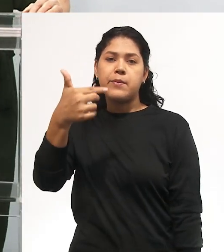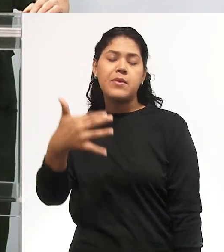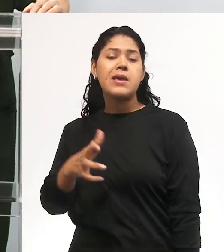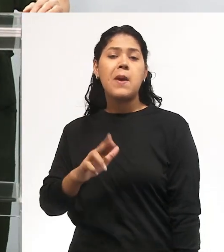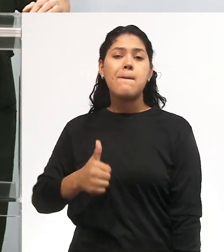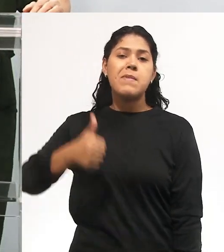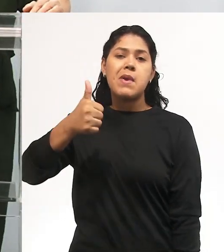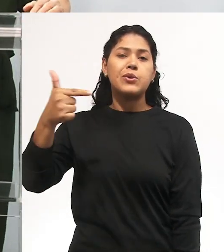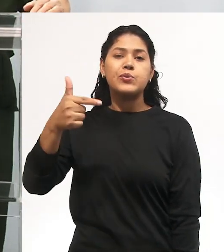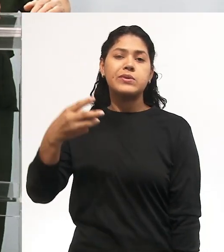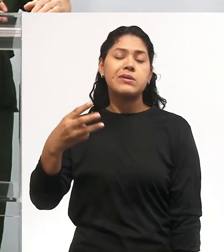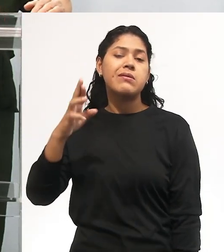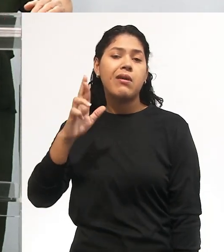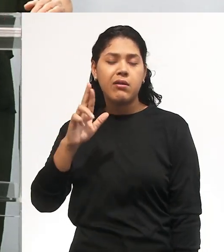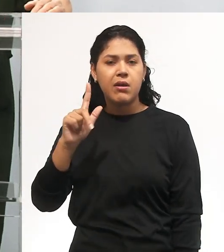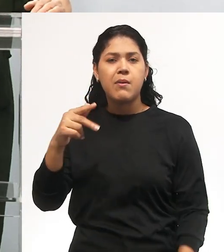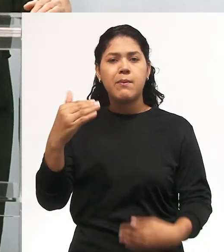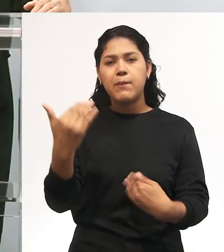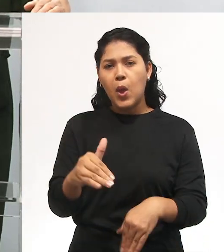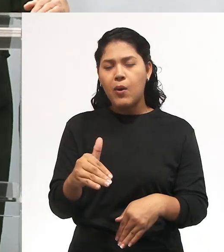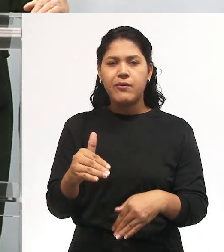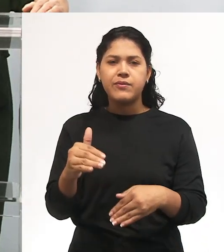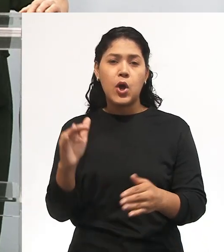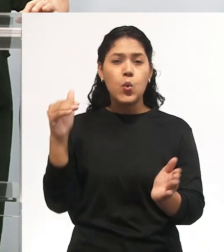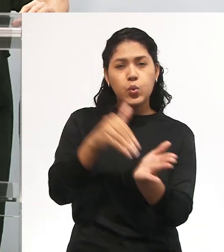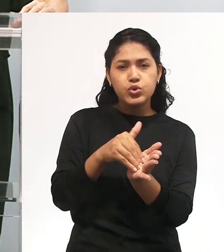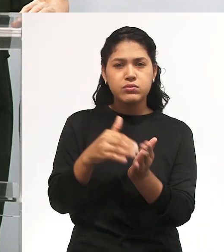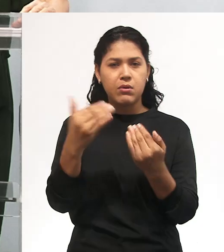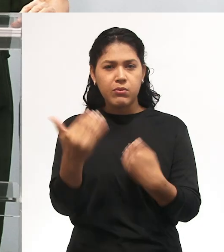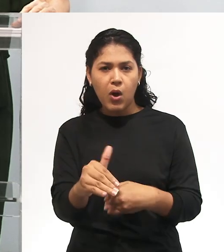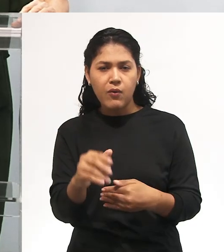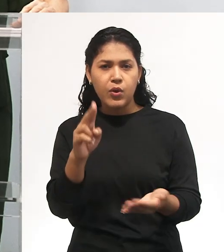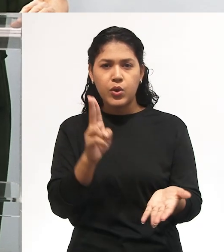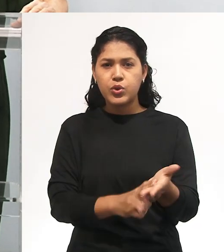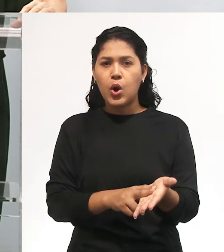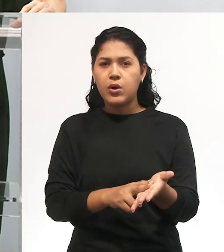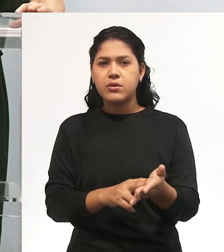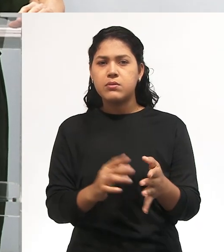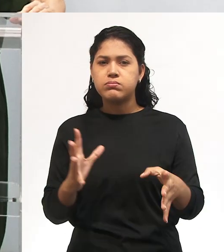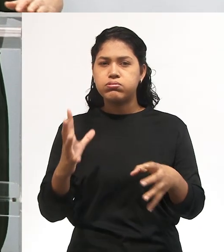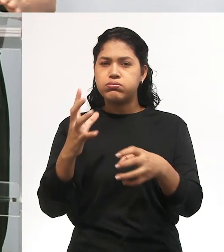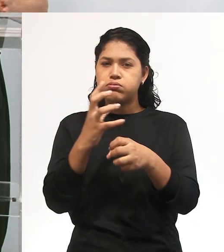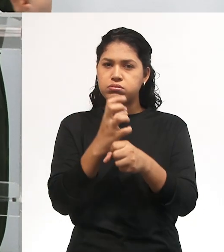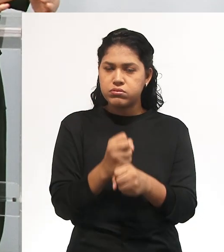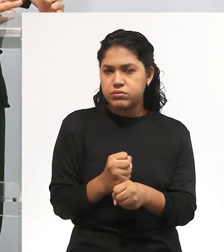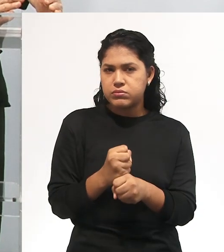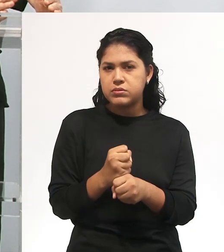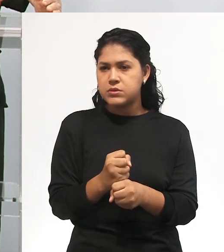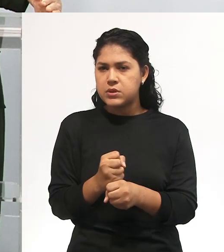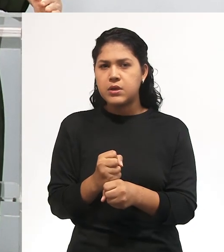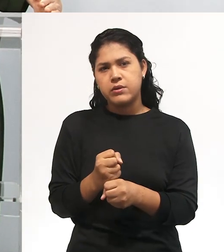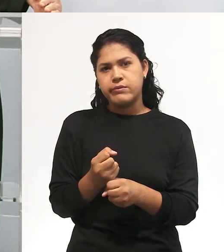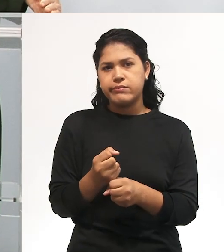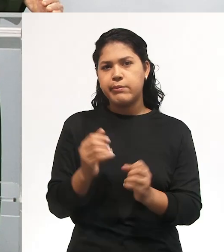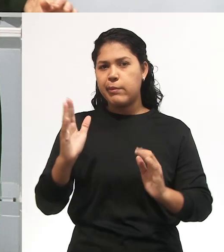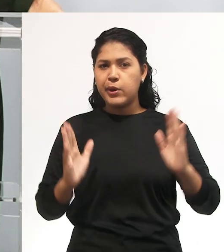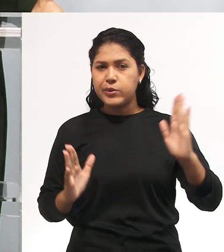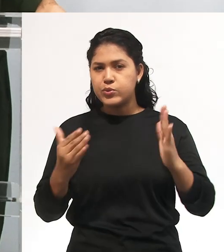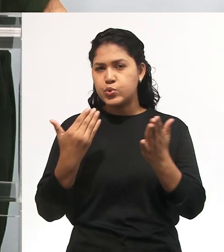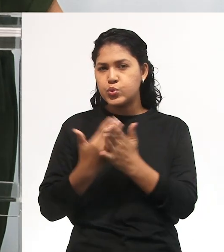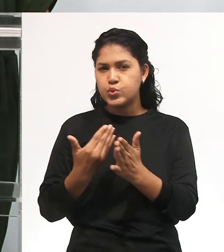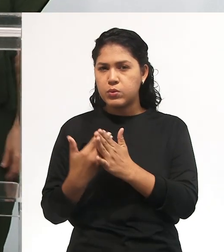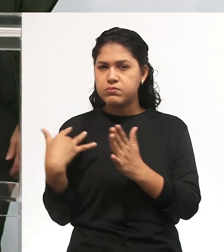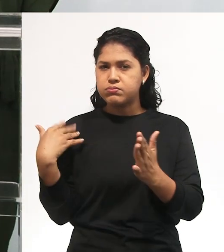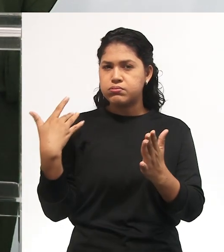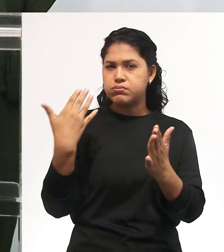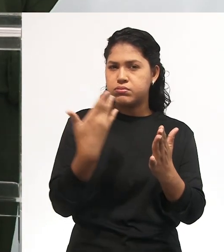término do bimestre, é aquela avaliação que o meu aluno vai ter uma nota ao final daquele período